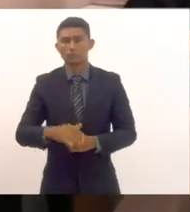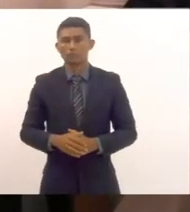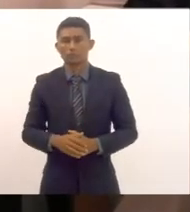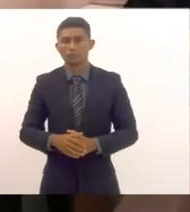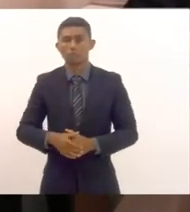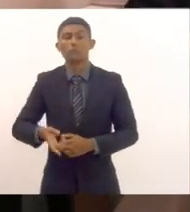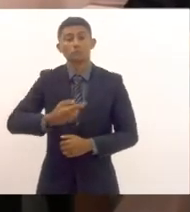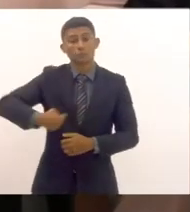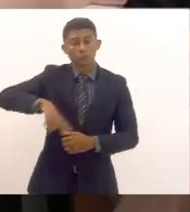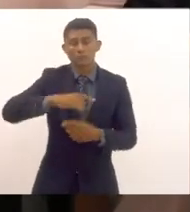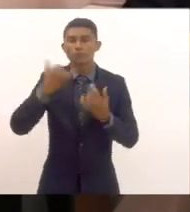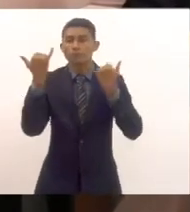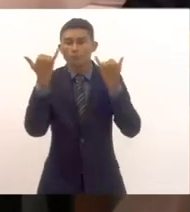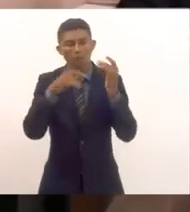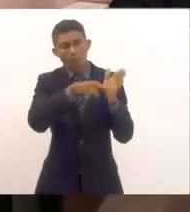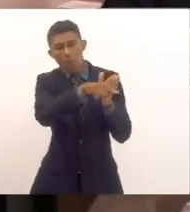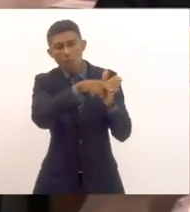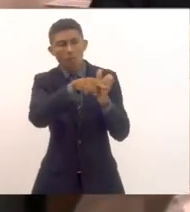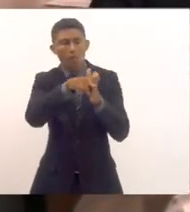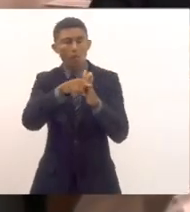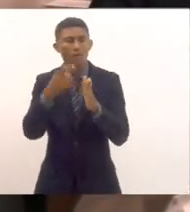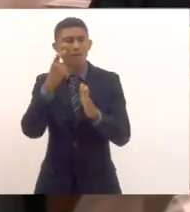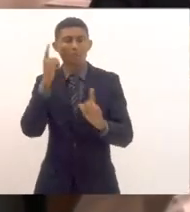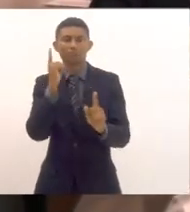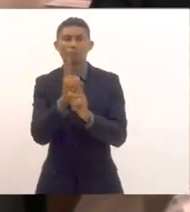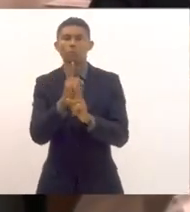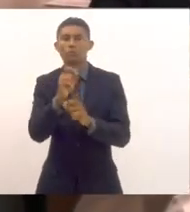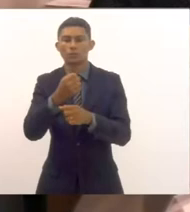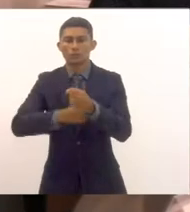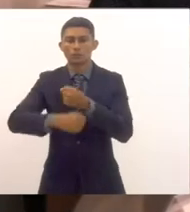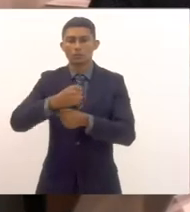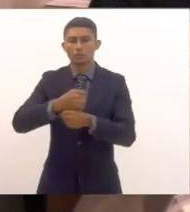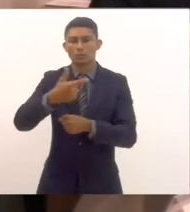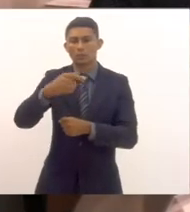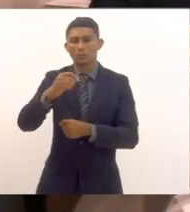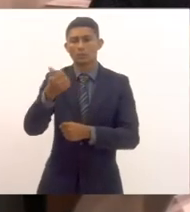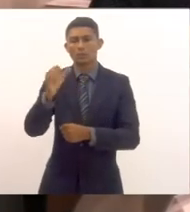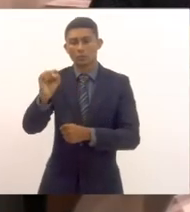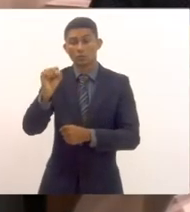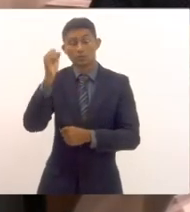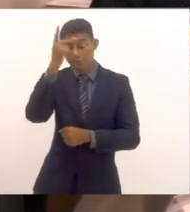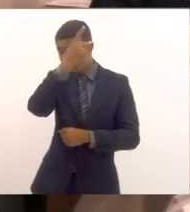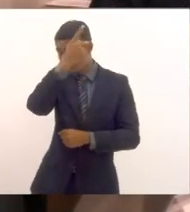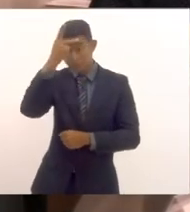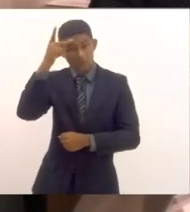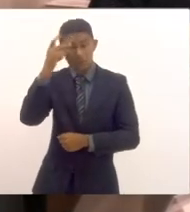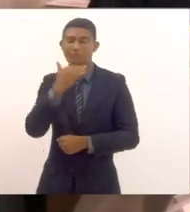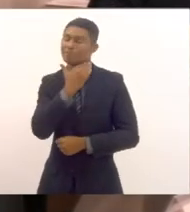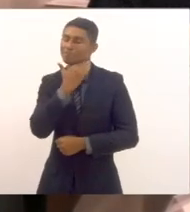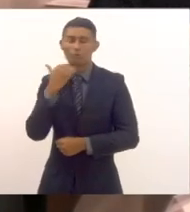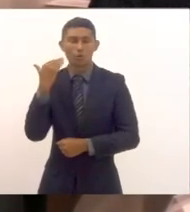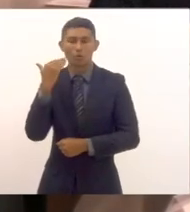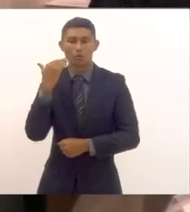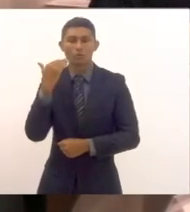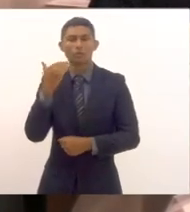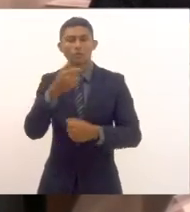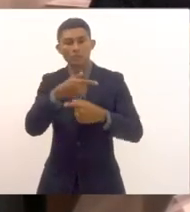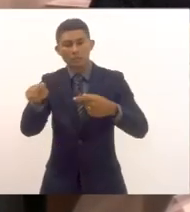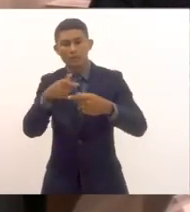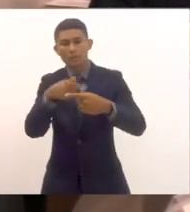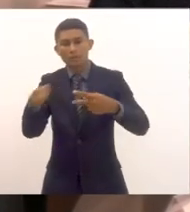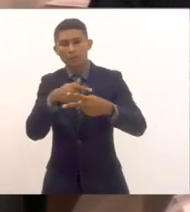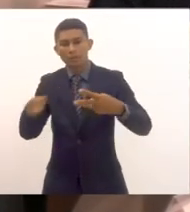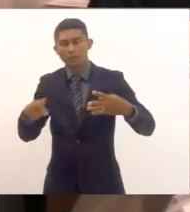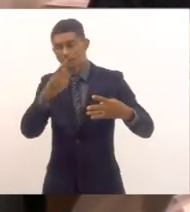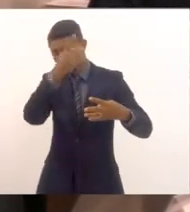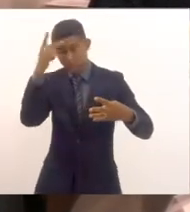feito de voltado os dados né que mostram que só em 2018 duas pessoas foram mortas por semana atropelada pelo trem foram